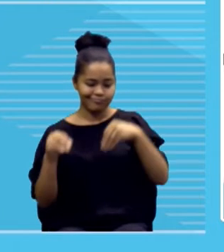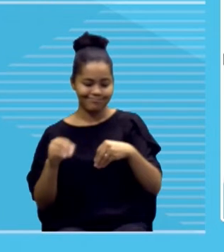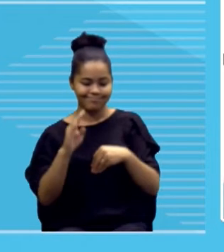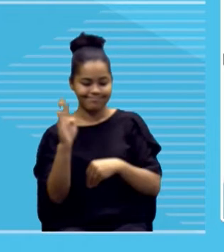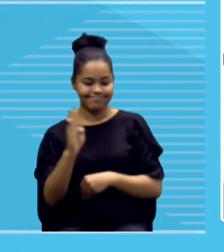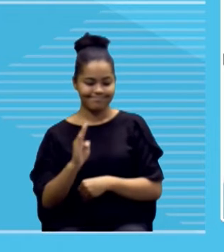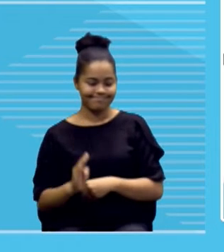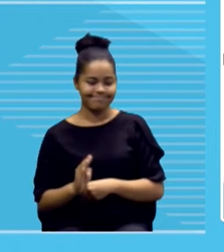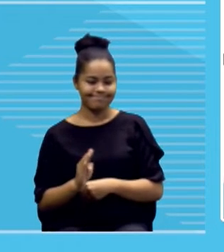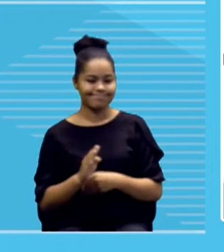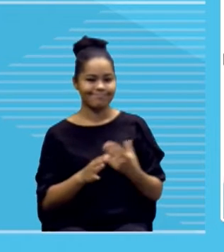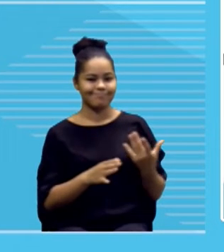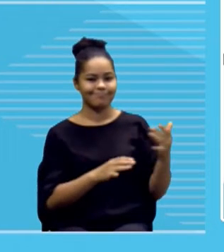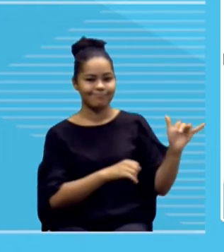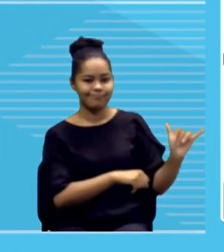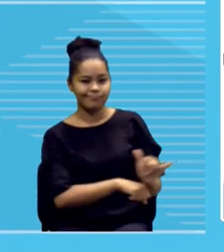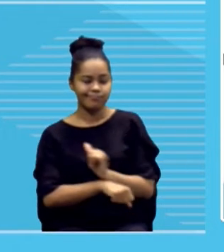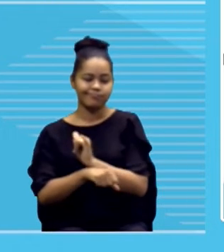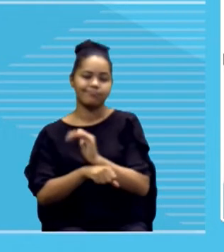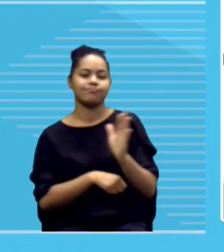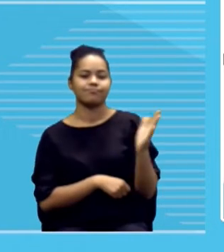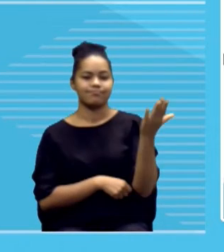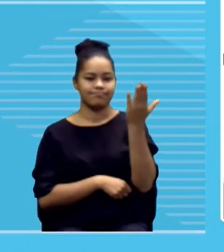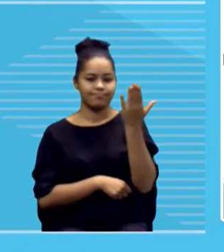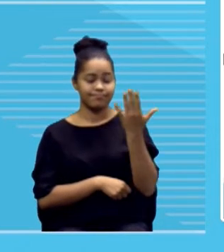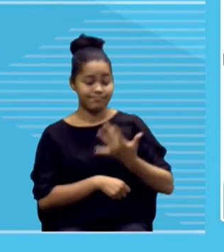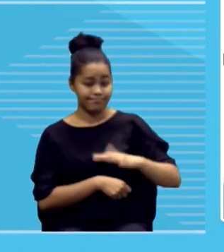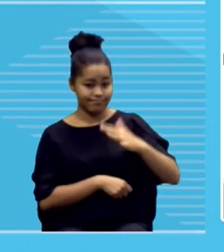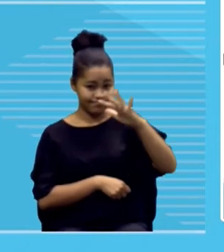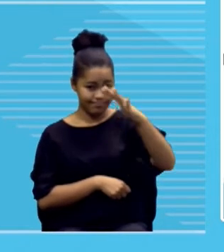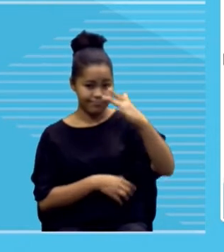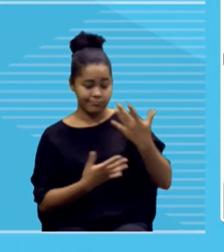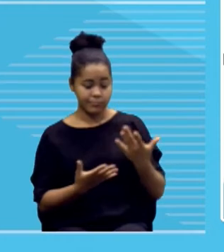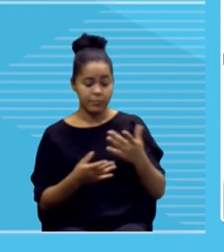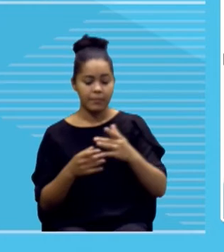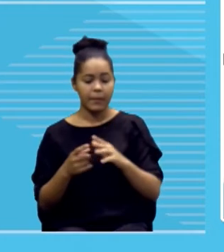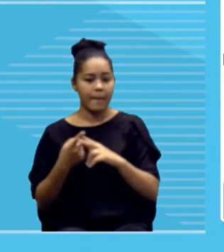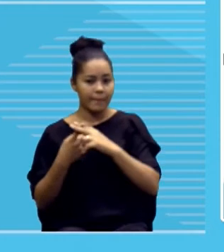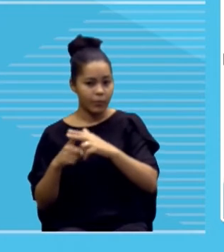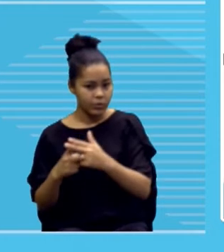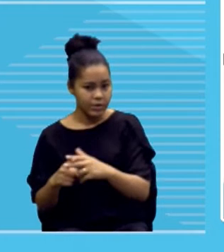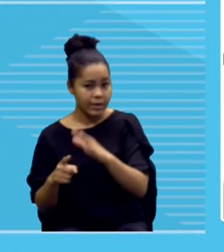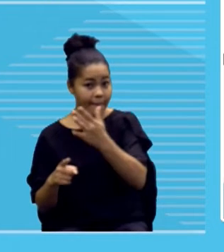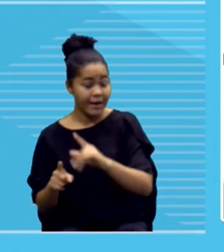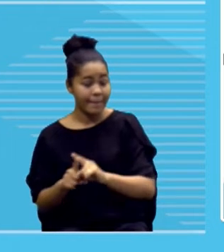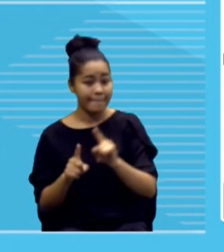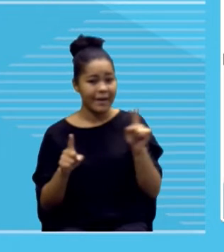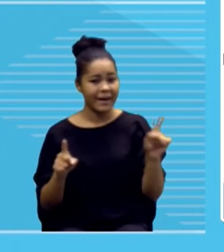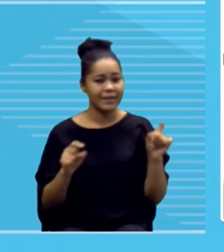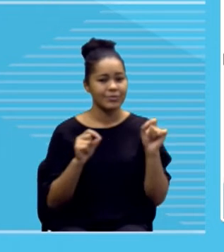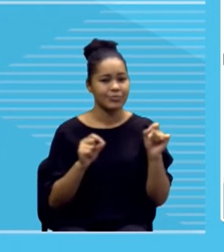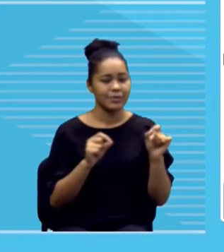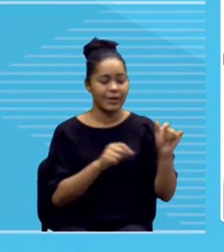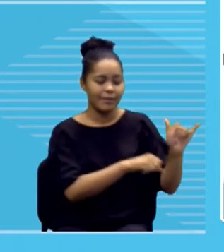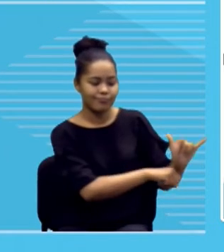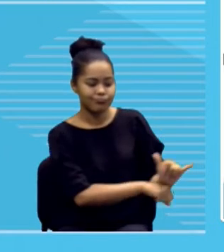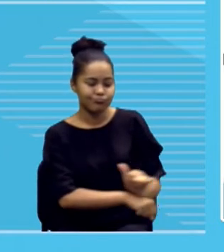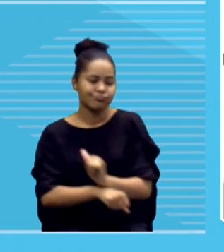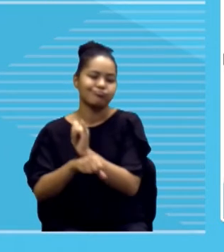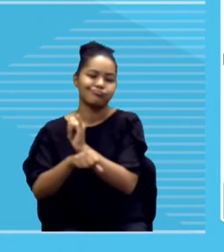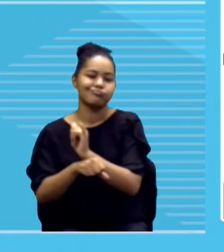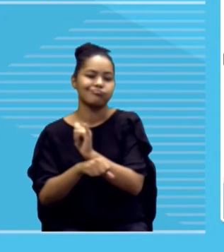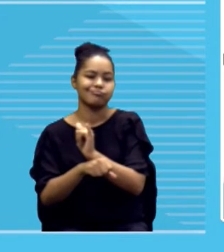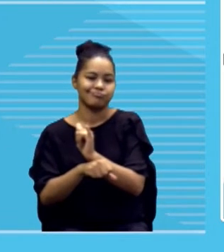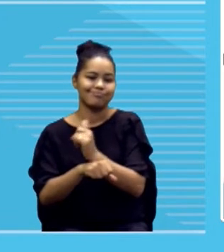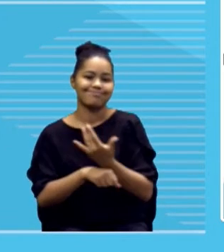A manutenção é relativamente barata, tá bom? Mas a formação dele é cara. O que é que o